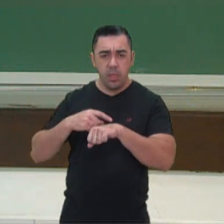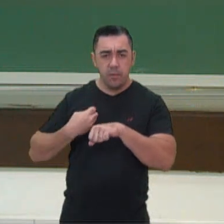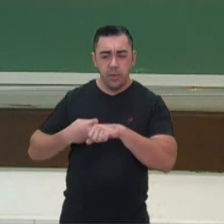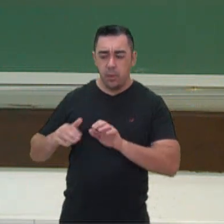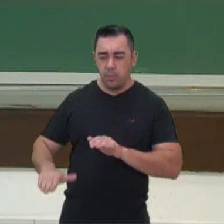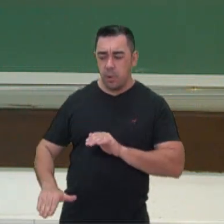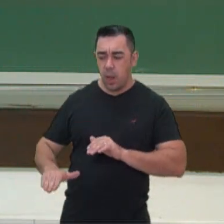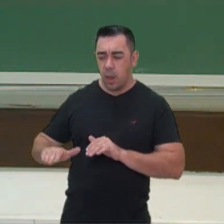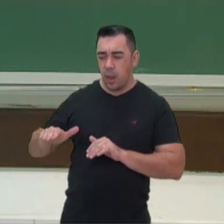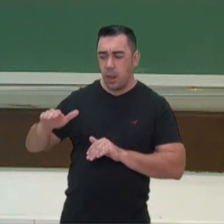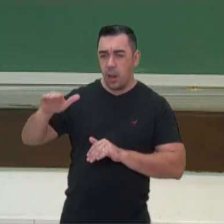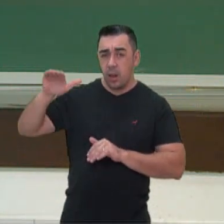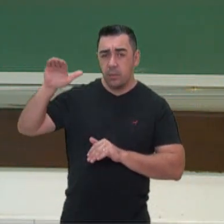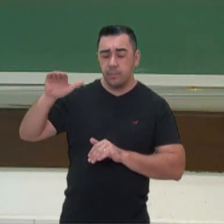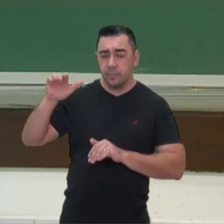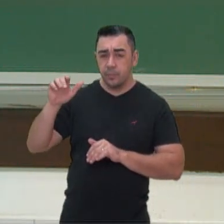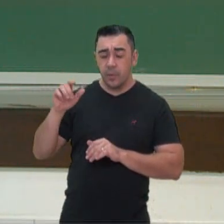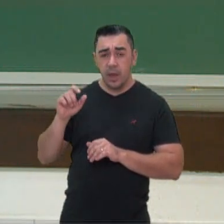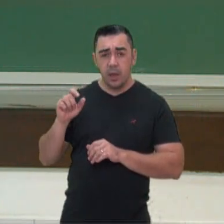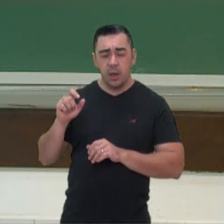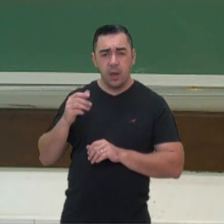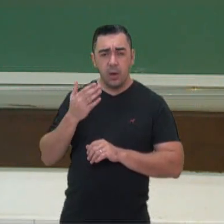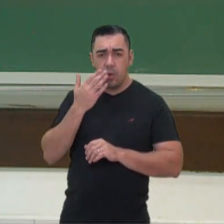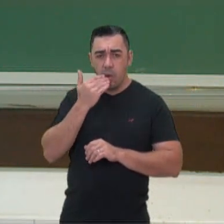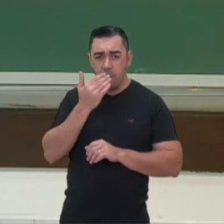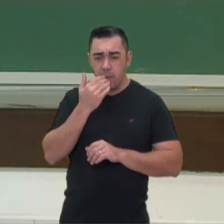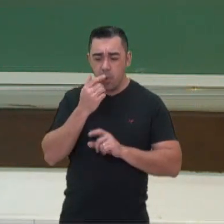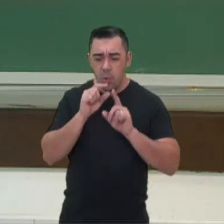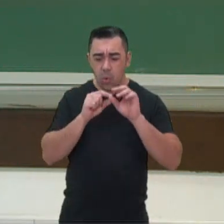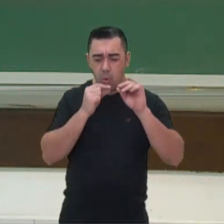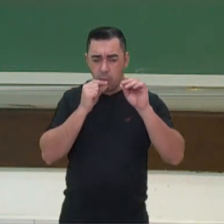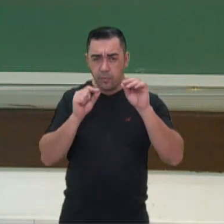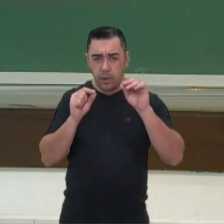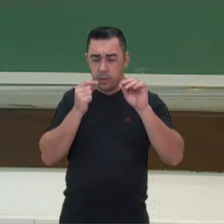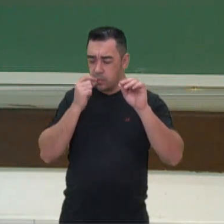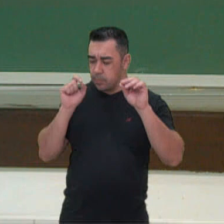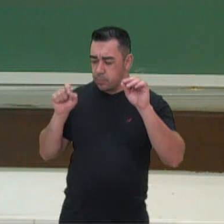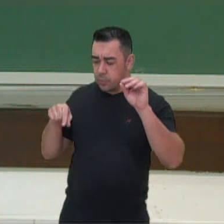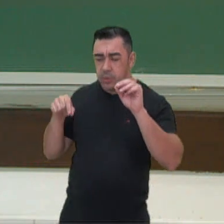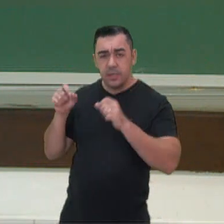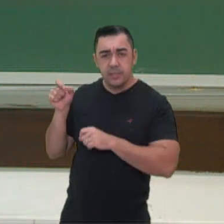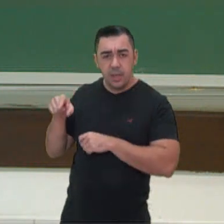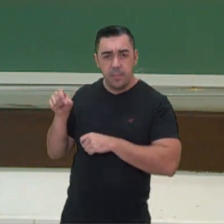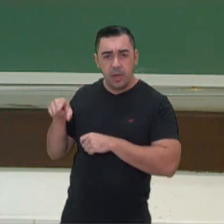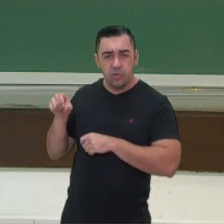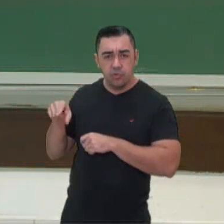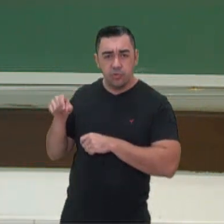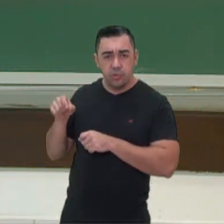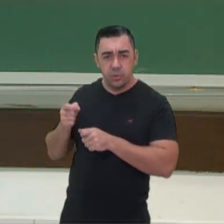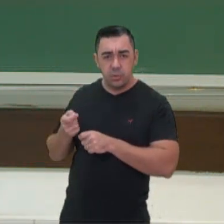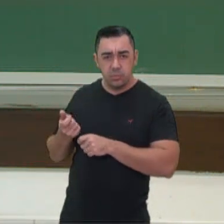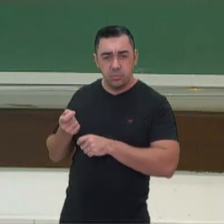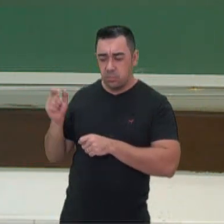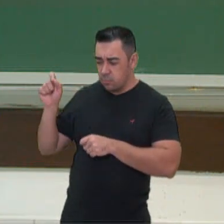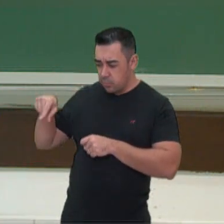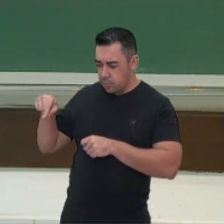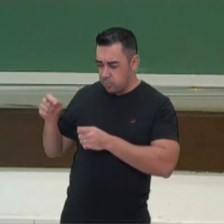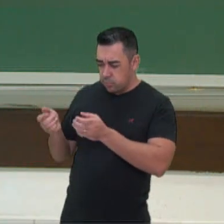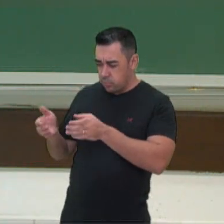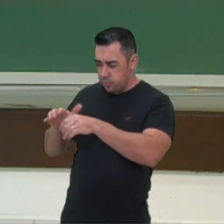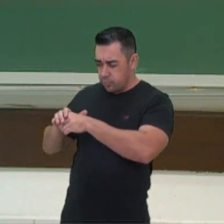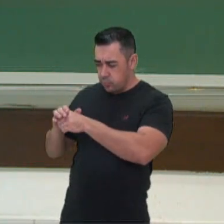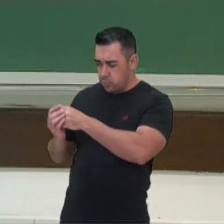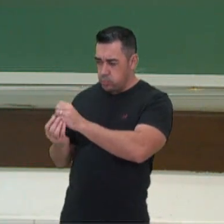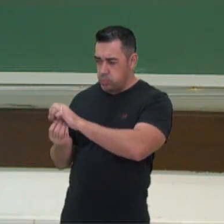Ele sacou, opa, peraí, essa semente daquela uva que eu comi, que talvez não chamasse de uva, brotou. Então,